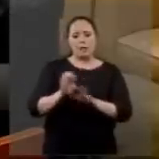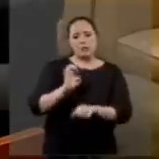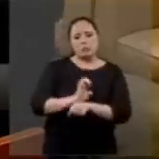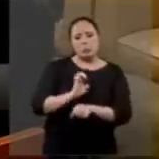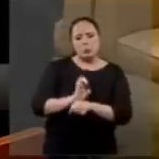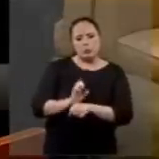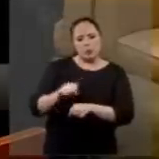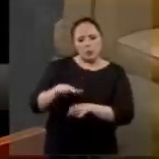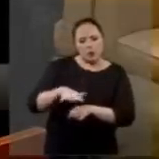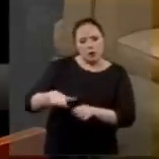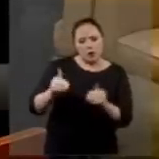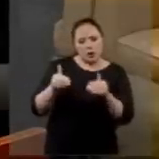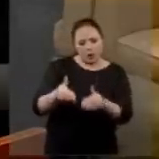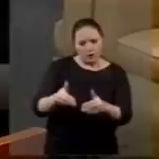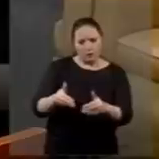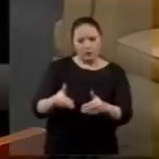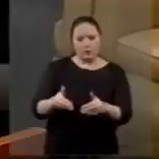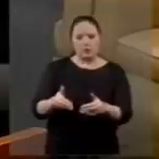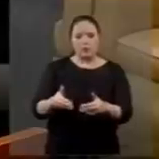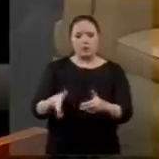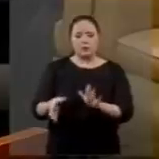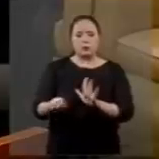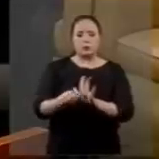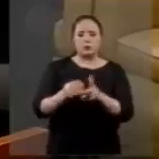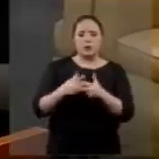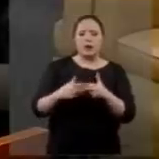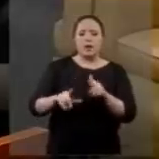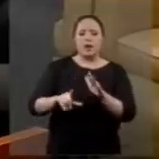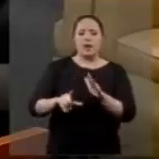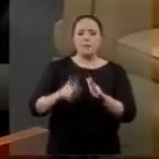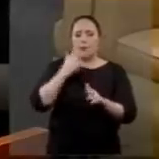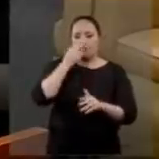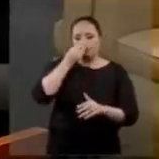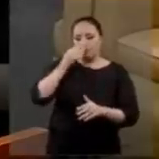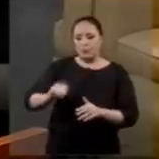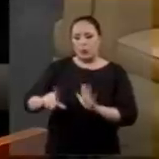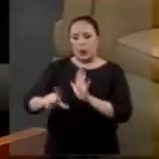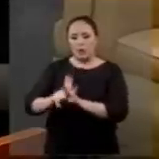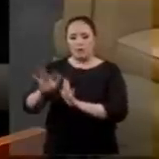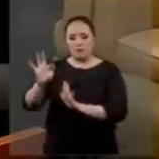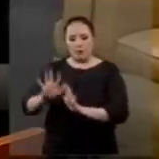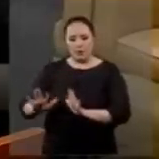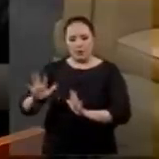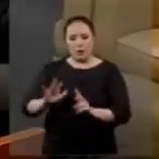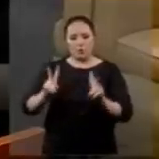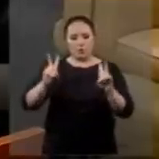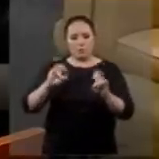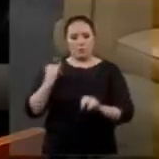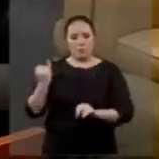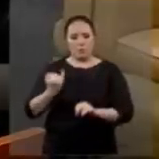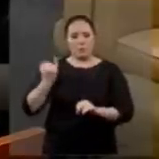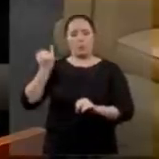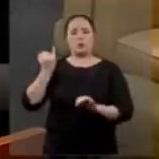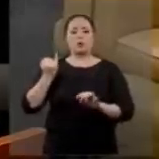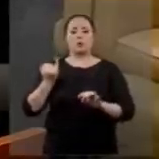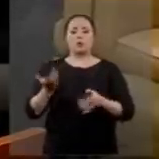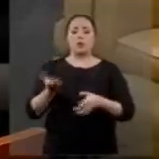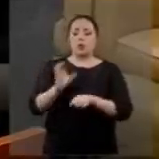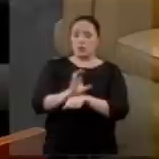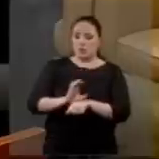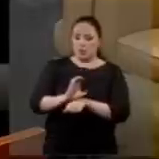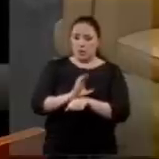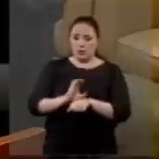que prescreve a estrita observância da legislação federal sobre uma matéria tão cara e que foi tratada pela